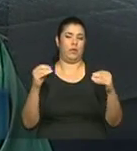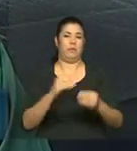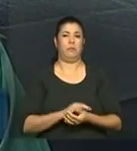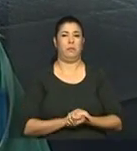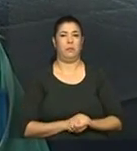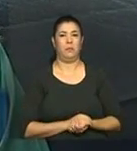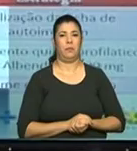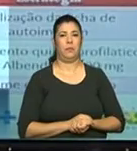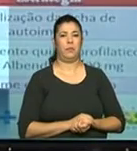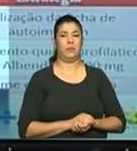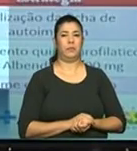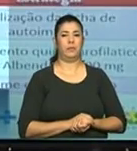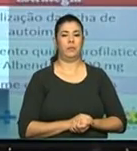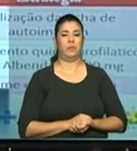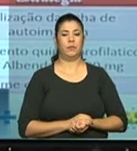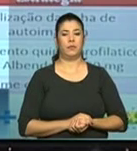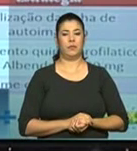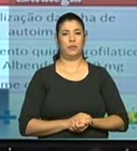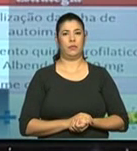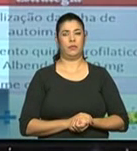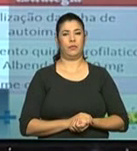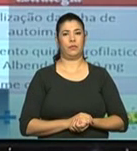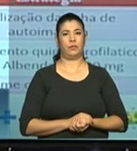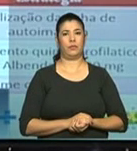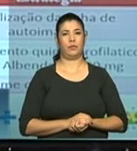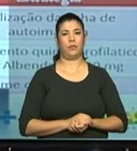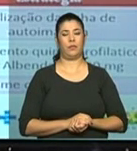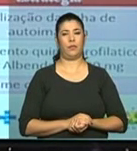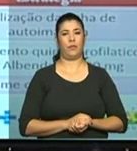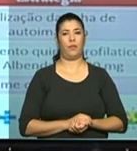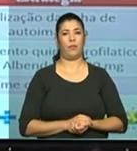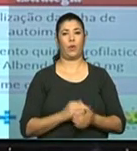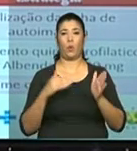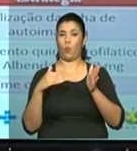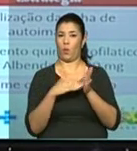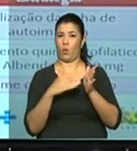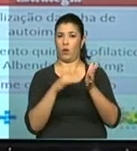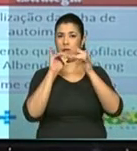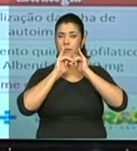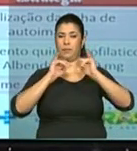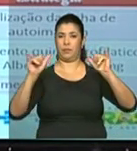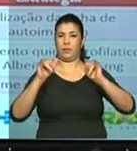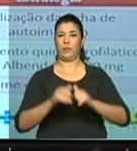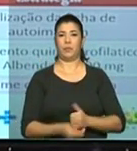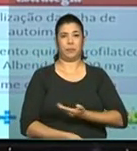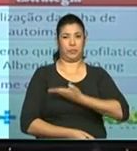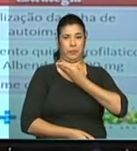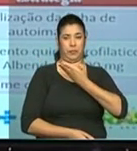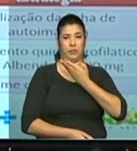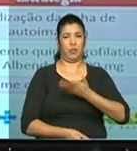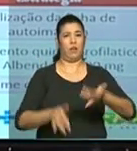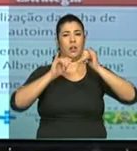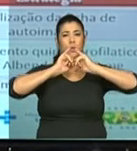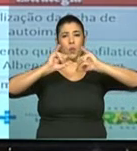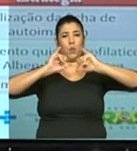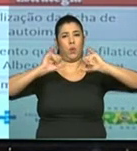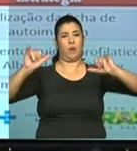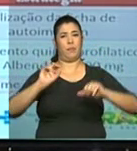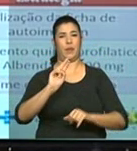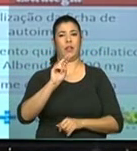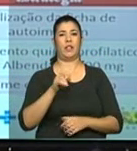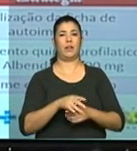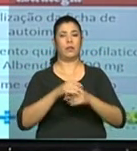favor. Então, o último tópico, vou ser breve, é a campanha de hanseníase nas escolas, que foi realizada